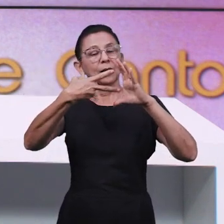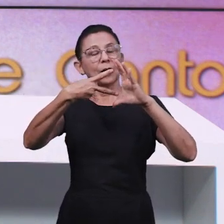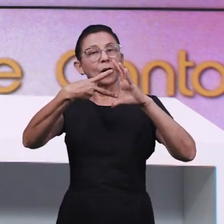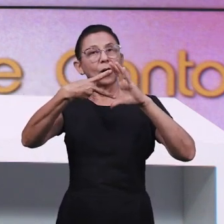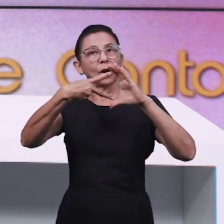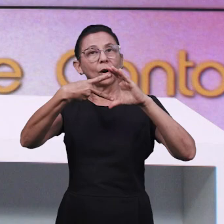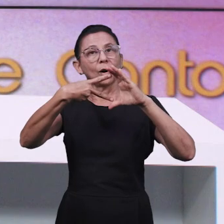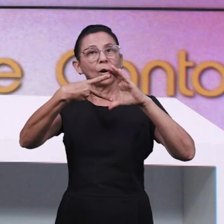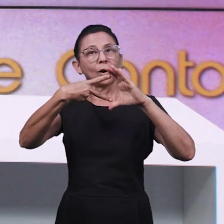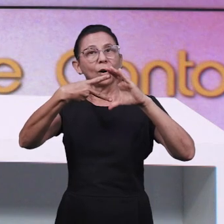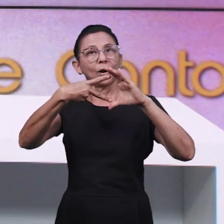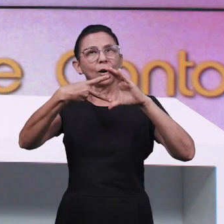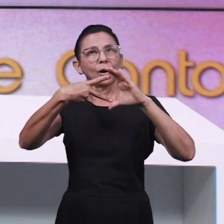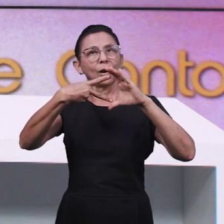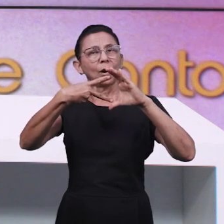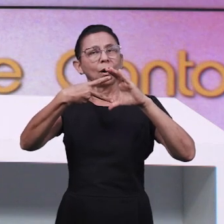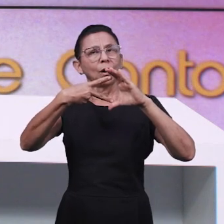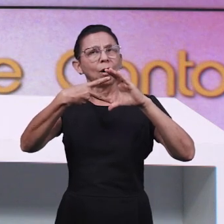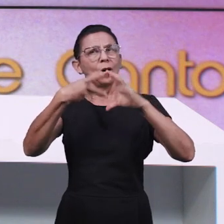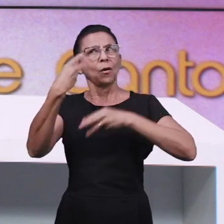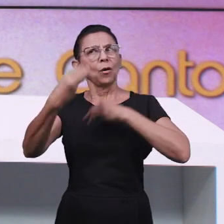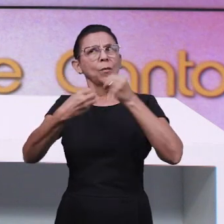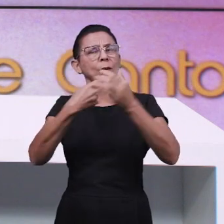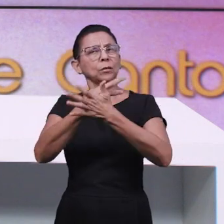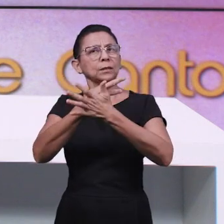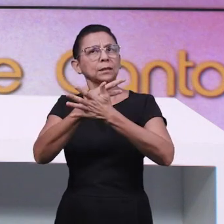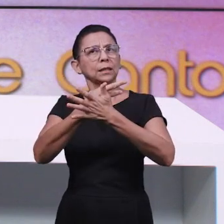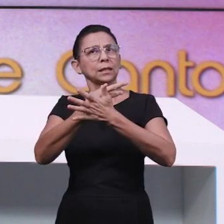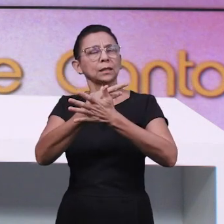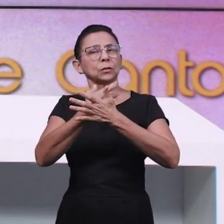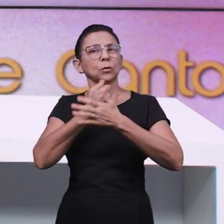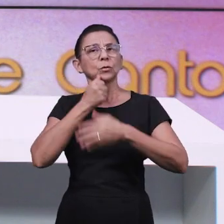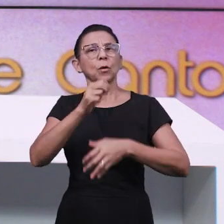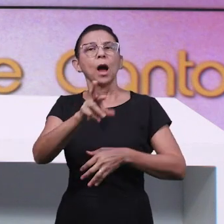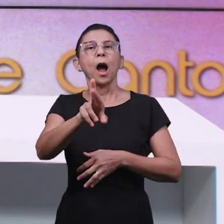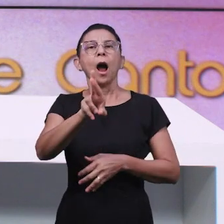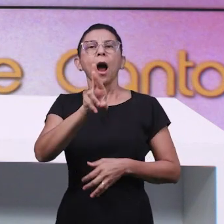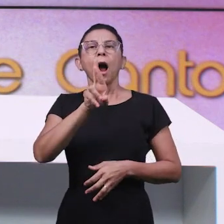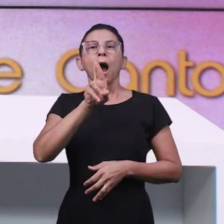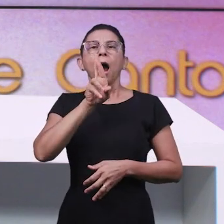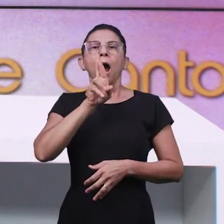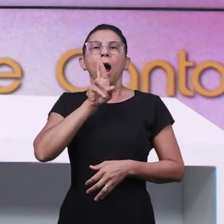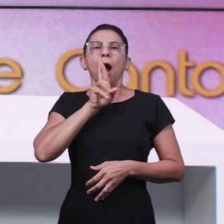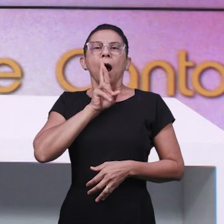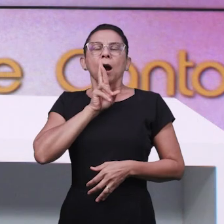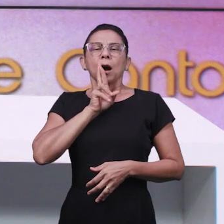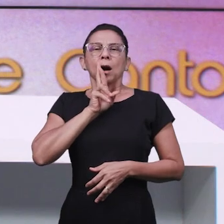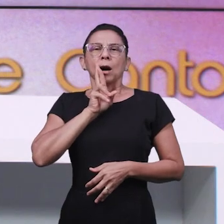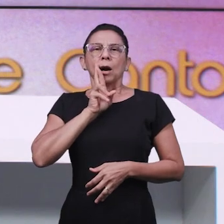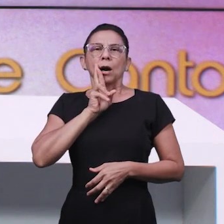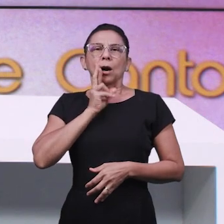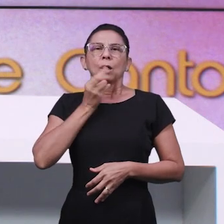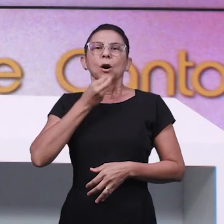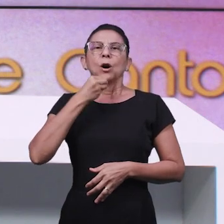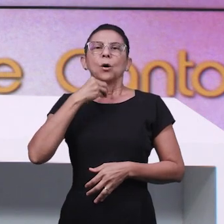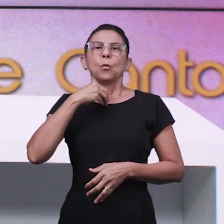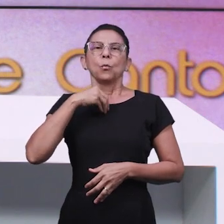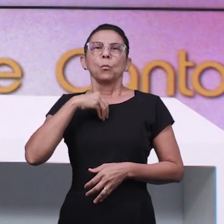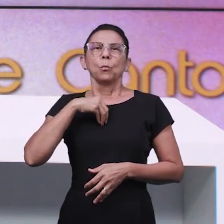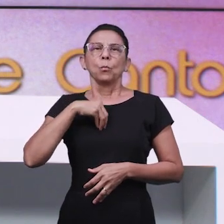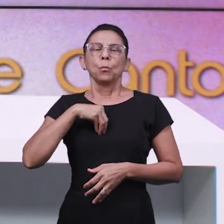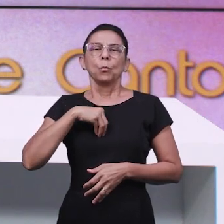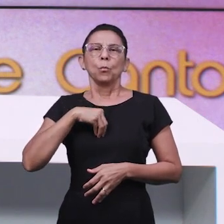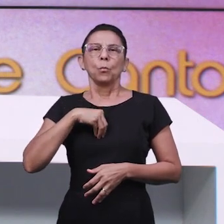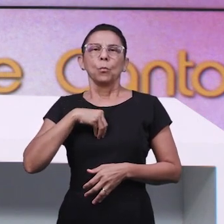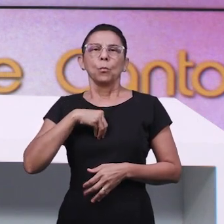Quando isso aqui aconteceria? Quando eu estou respirando, quando eu estou inspirando.